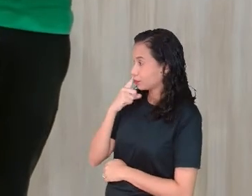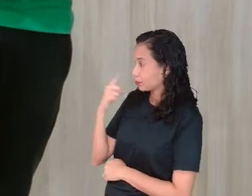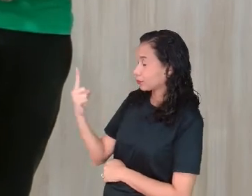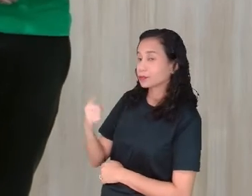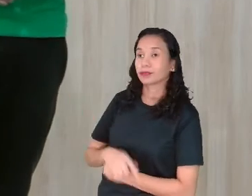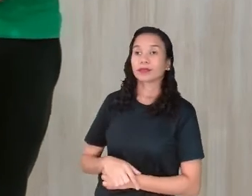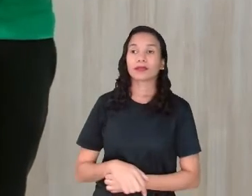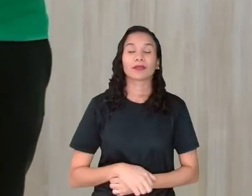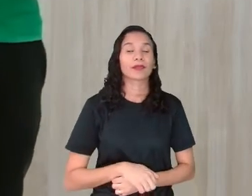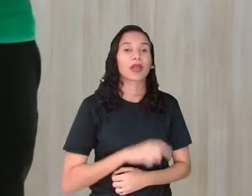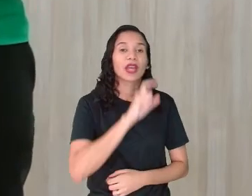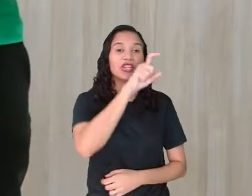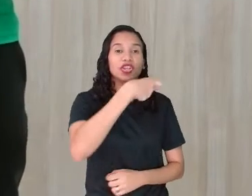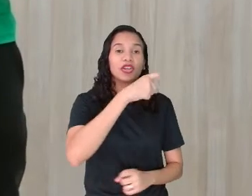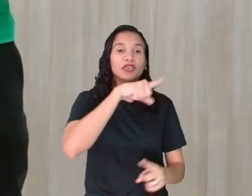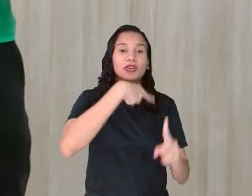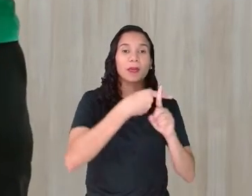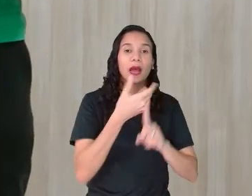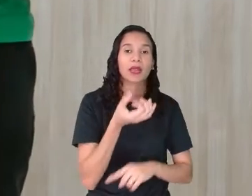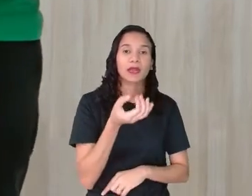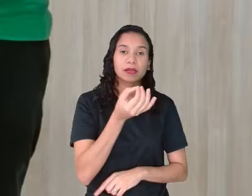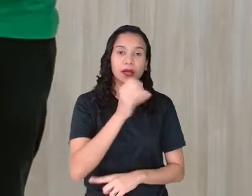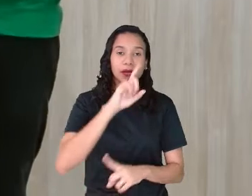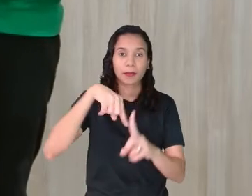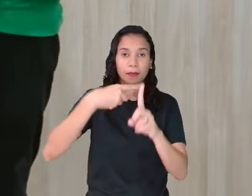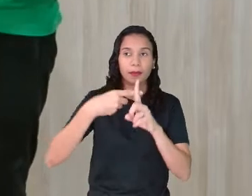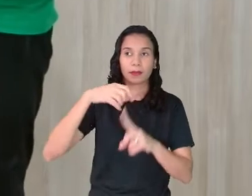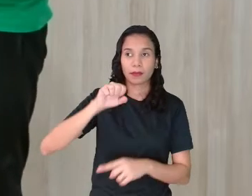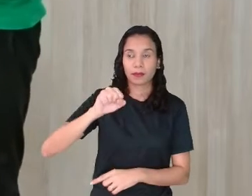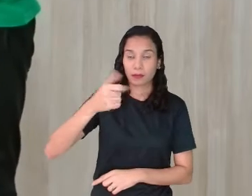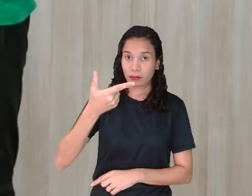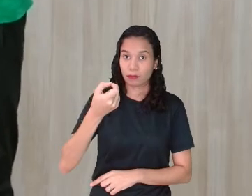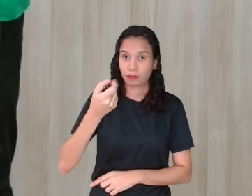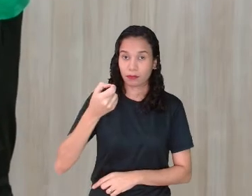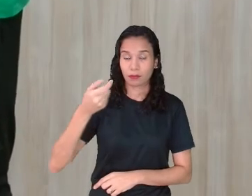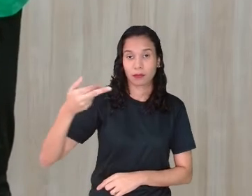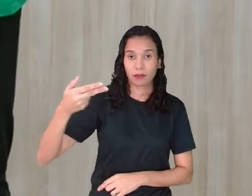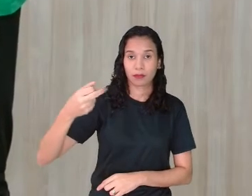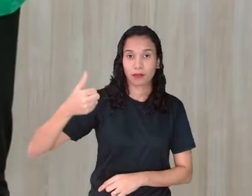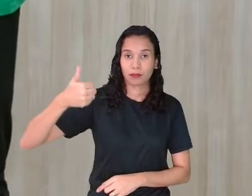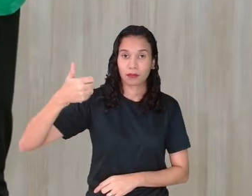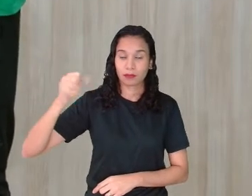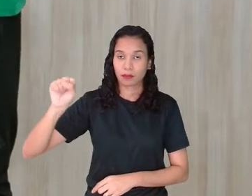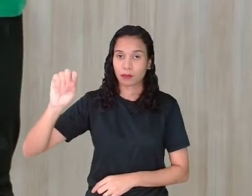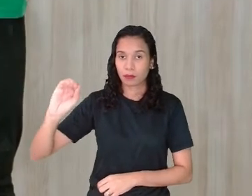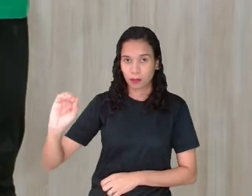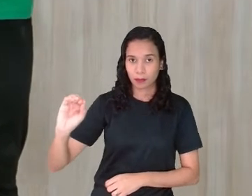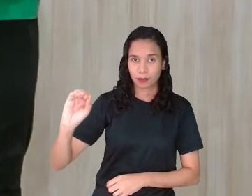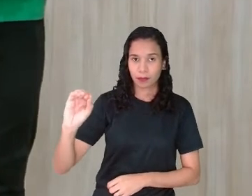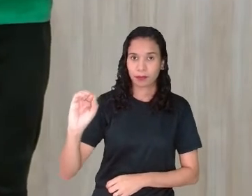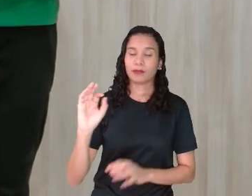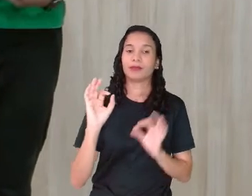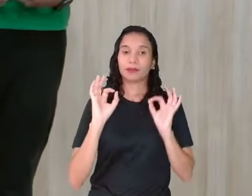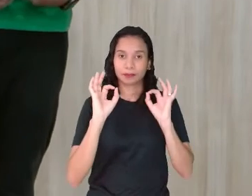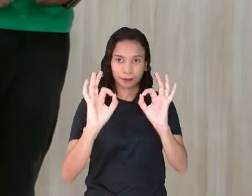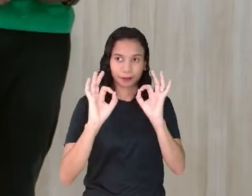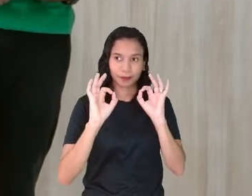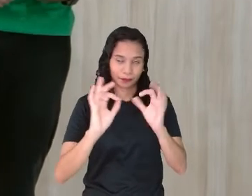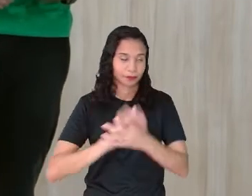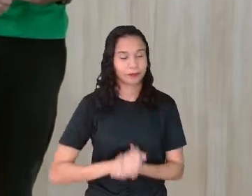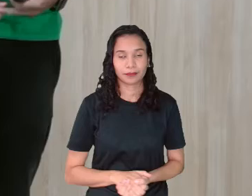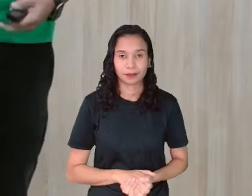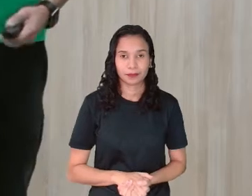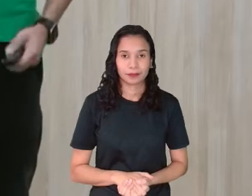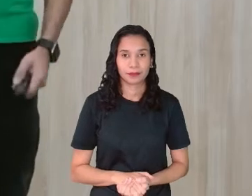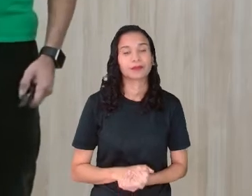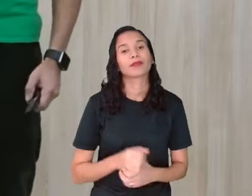o x mais o 60 mais o 20, isso tem que dar igual a 180,